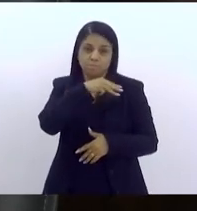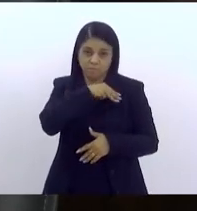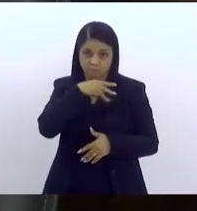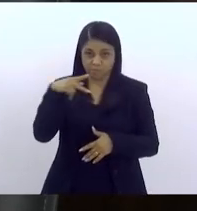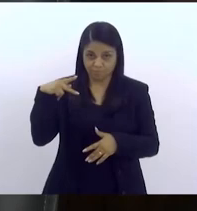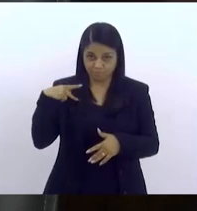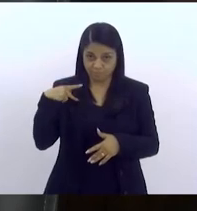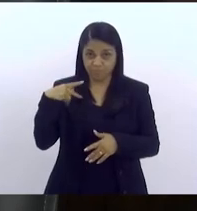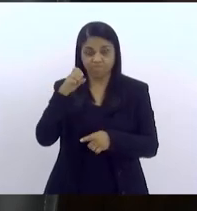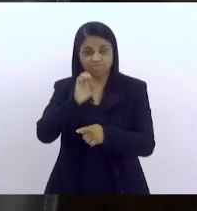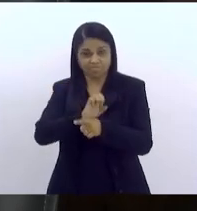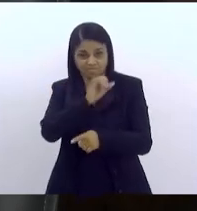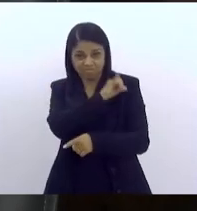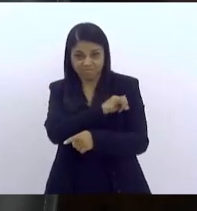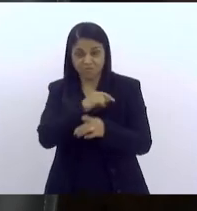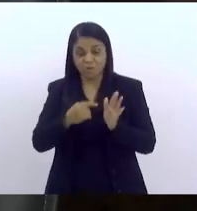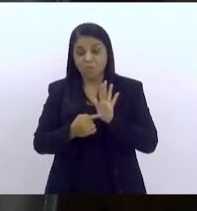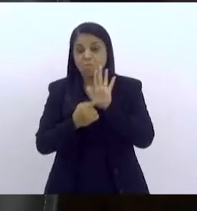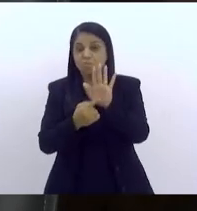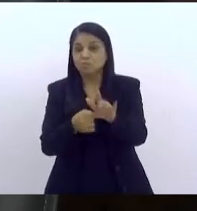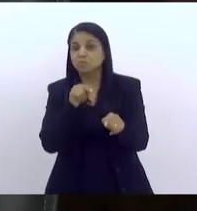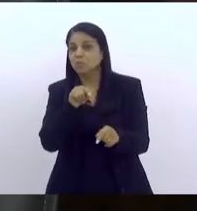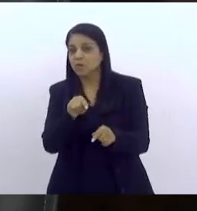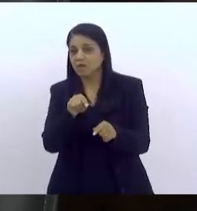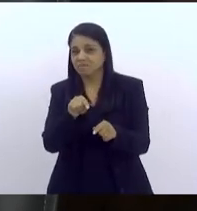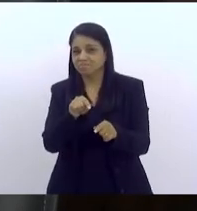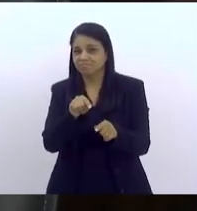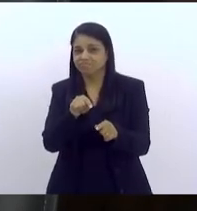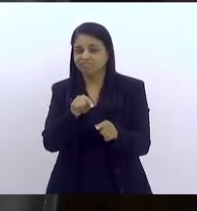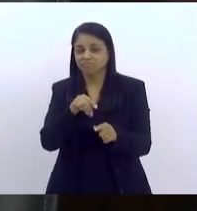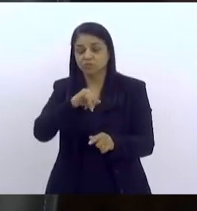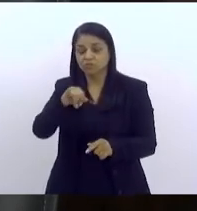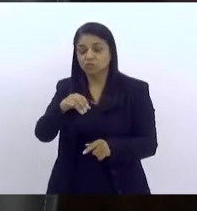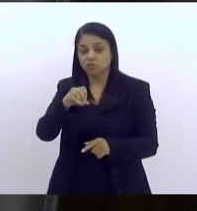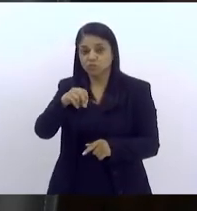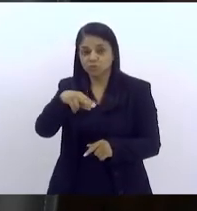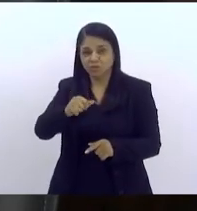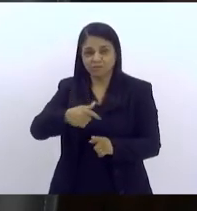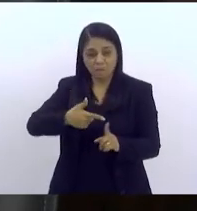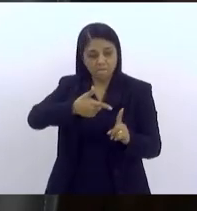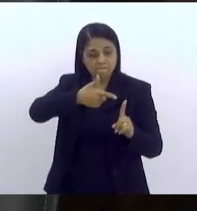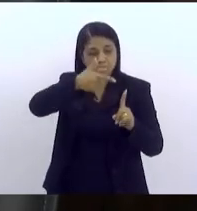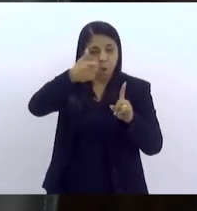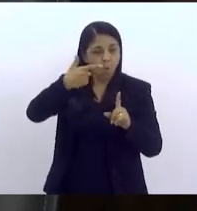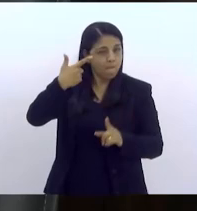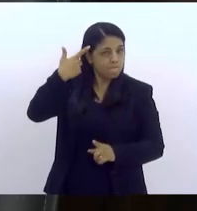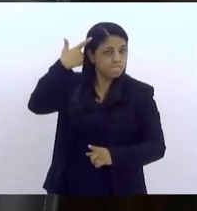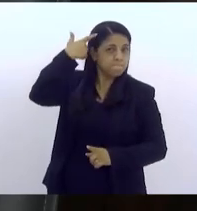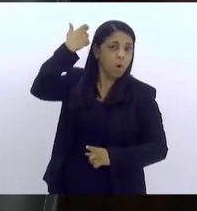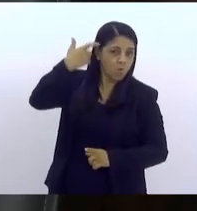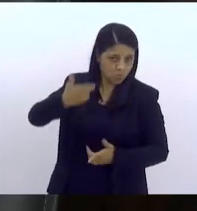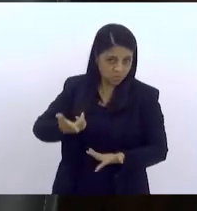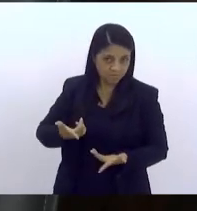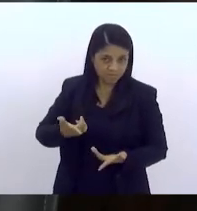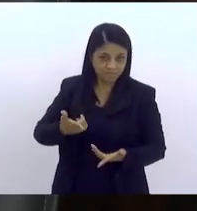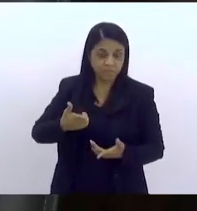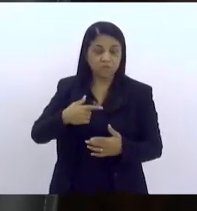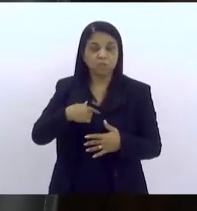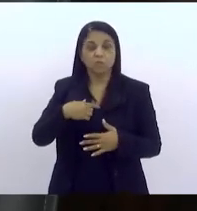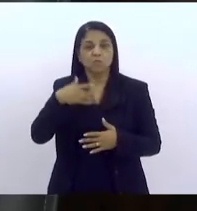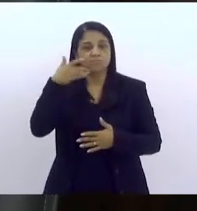do Extra aponta que Jonathan foi executado com um tiro na cabeça em depoimento no dia do crime